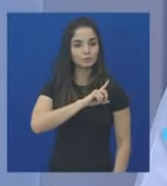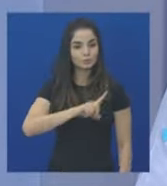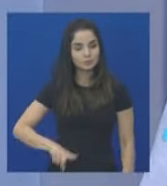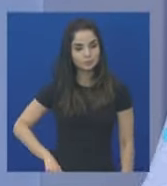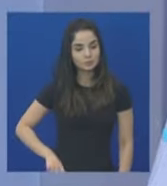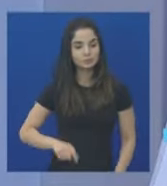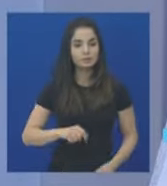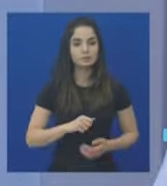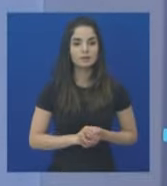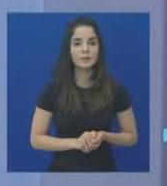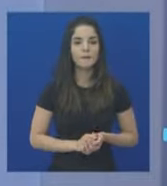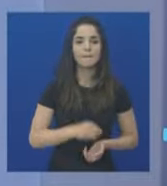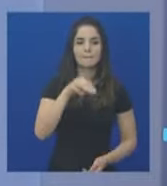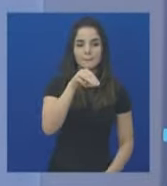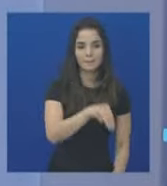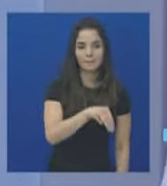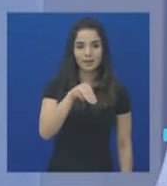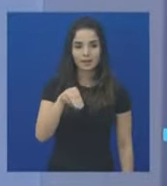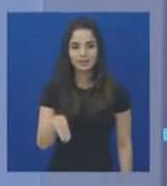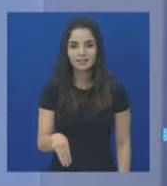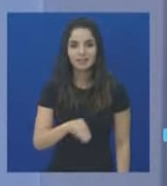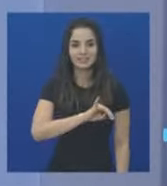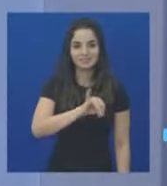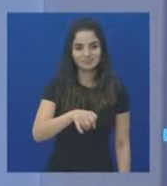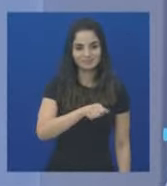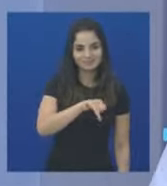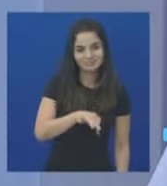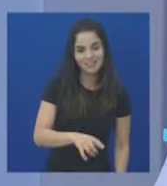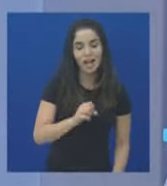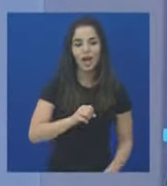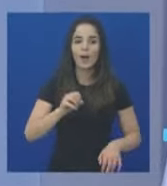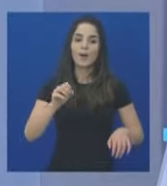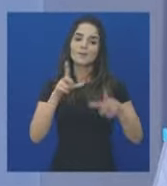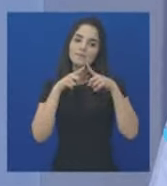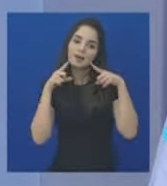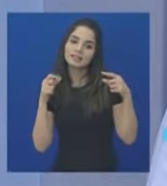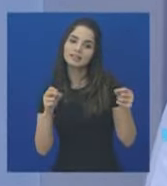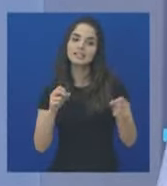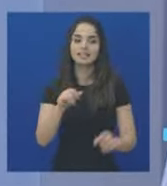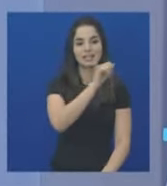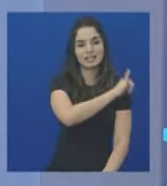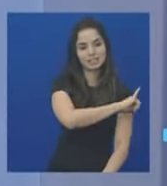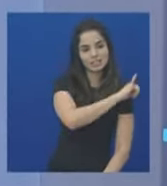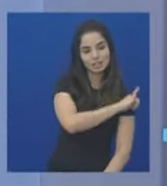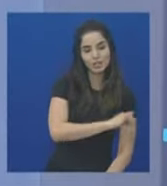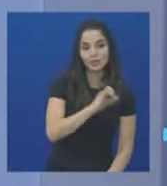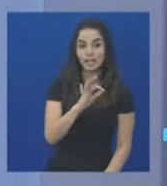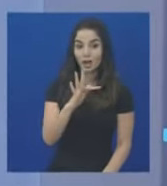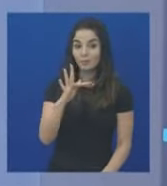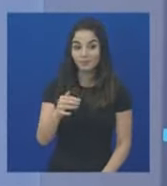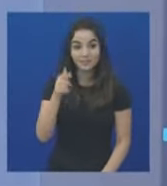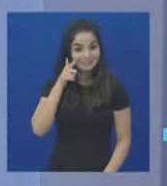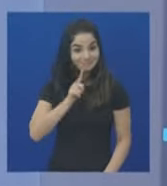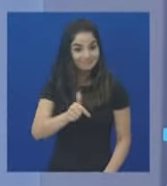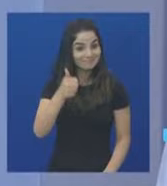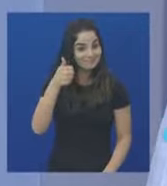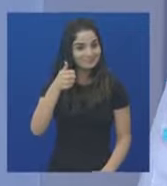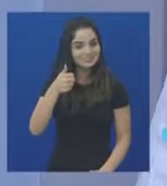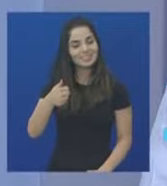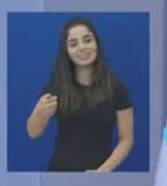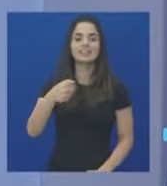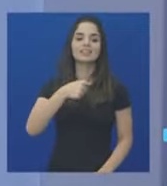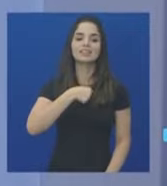Marquinhos e Jânio, um em Brasília e outro no Rio de Janeiro, Cabo Frio só tem a ganhar. Eu vou ser o